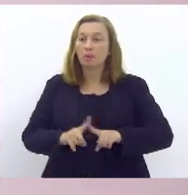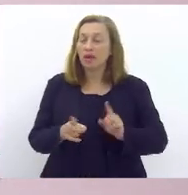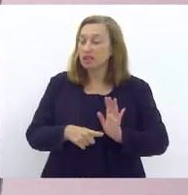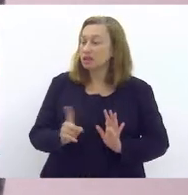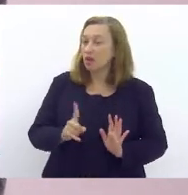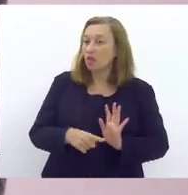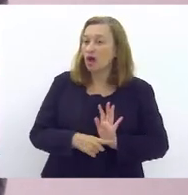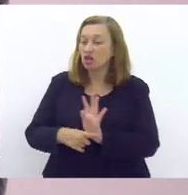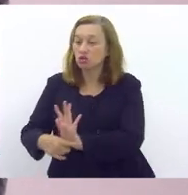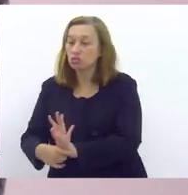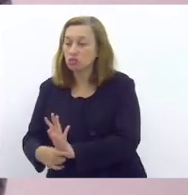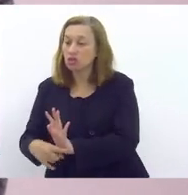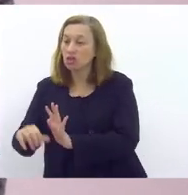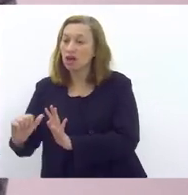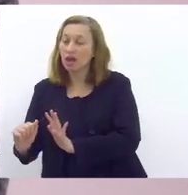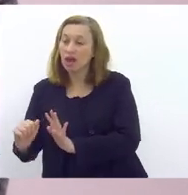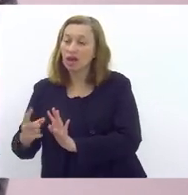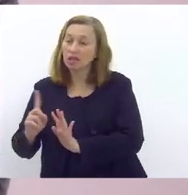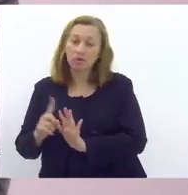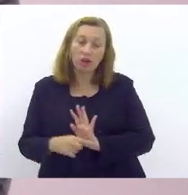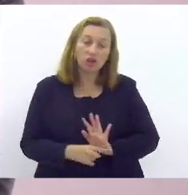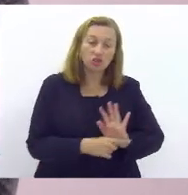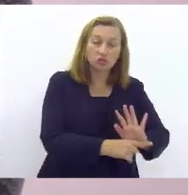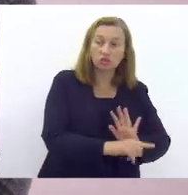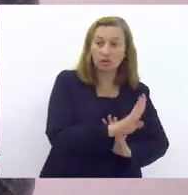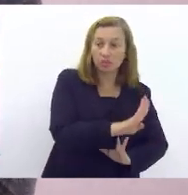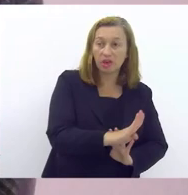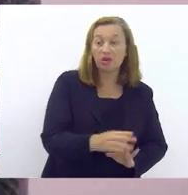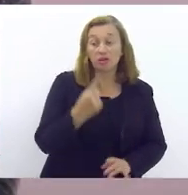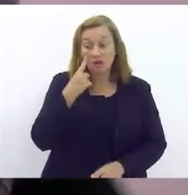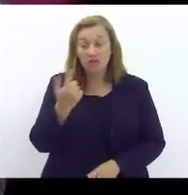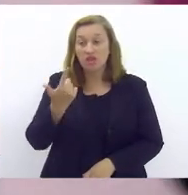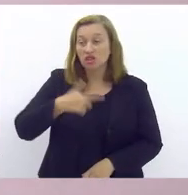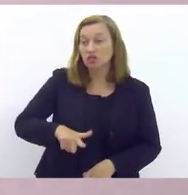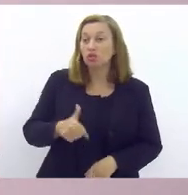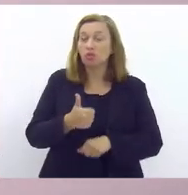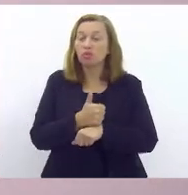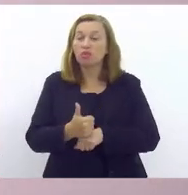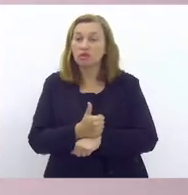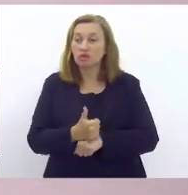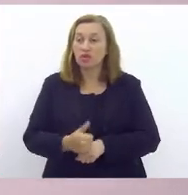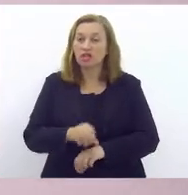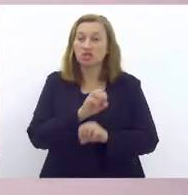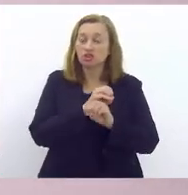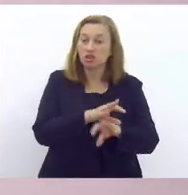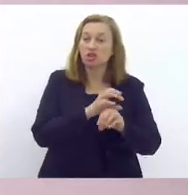e nem ao outro, né? Porque você encontra, mais uma vez, profissionais de